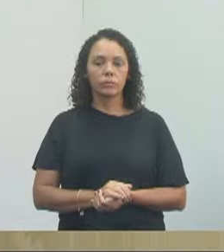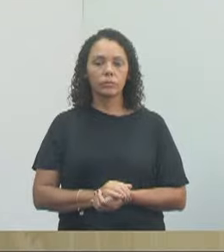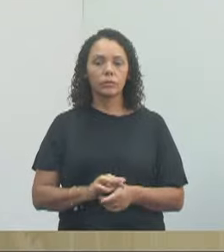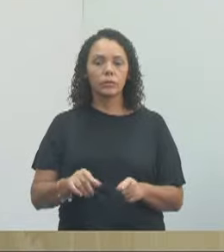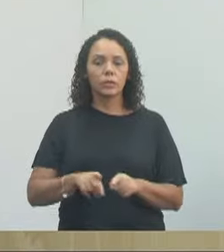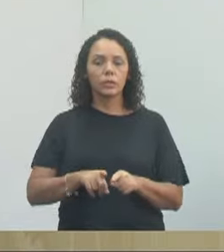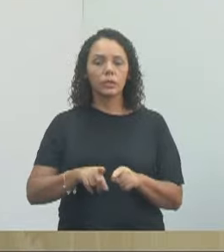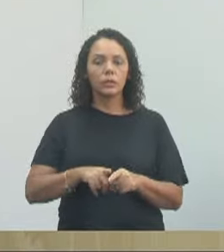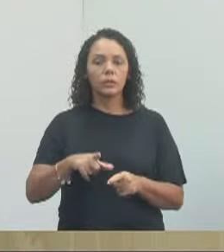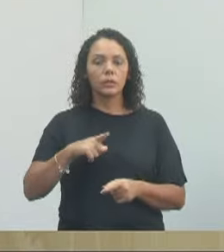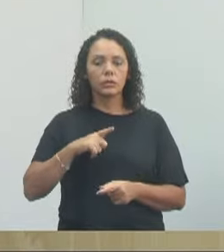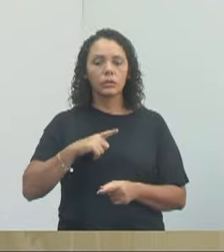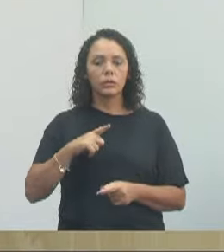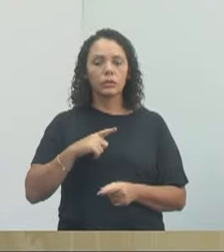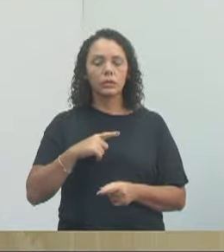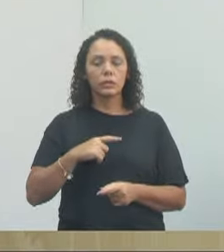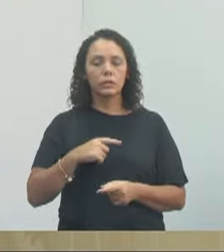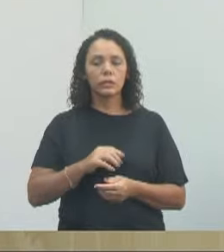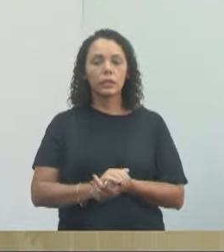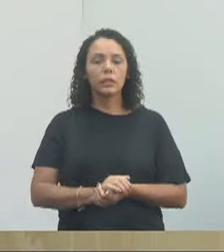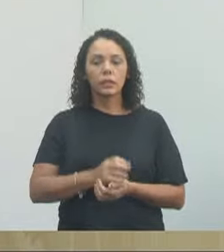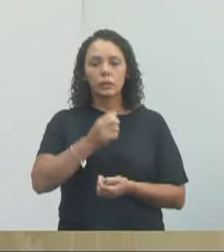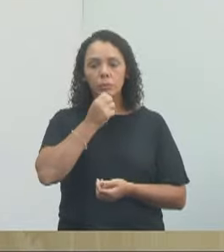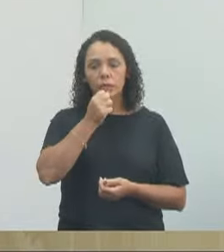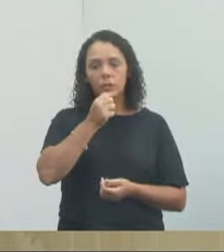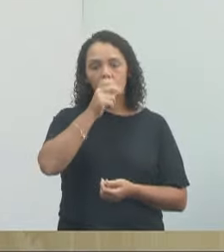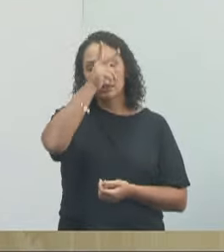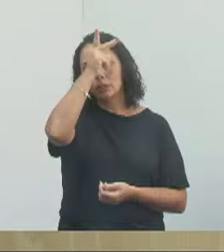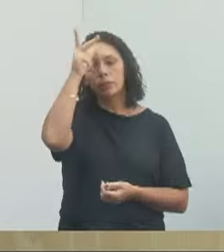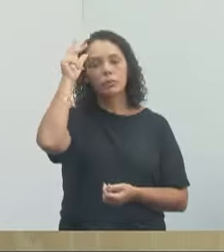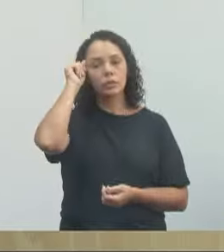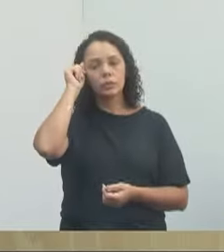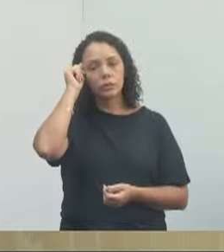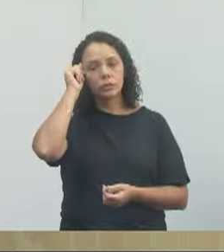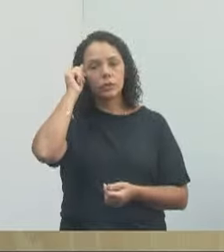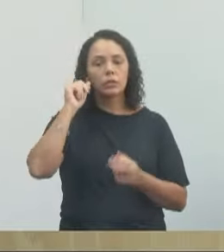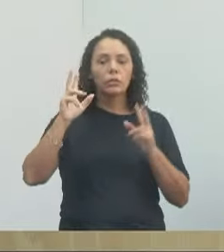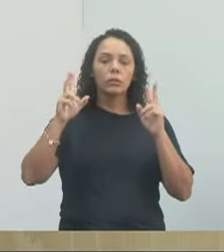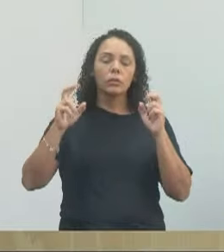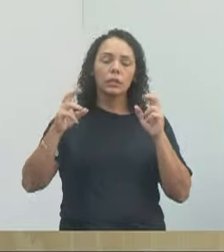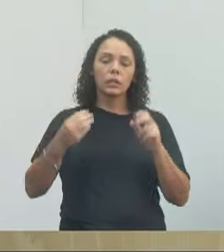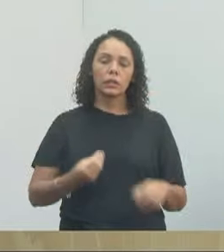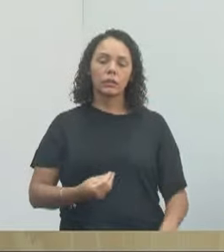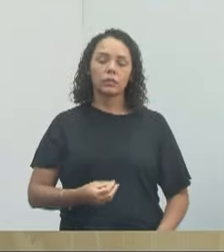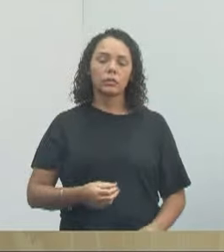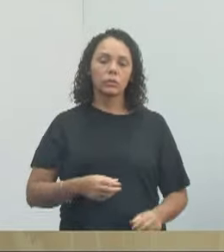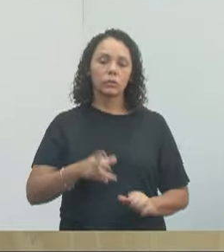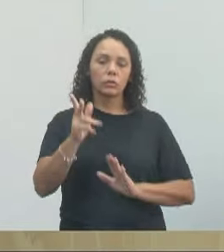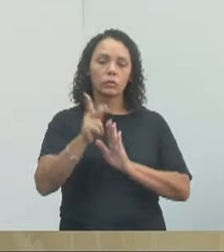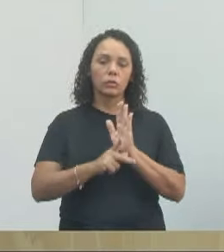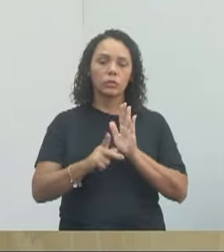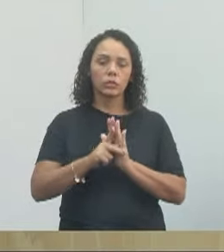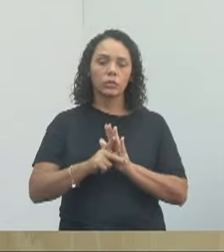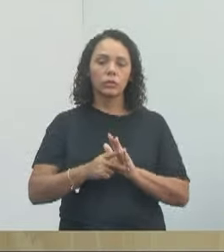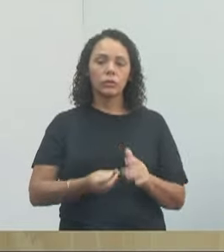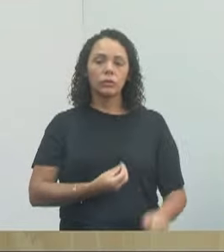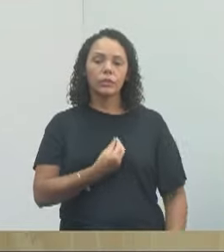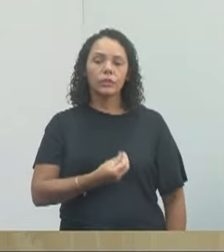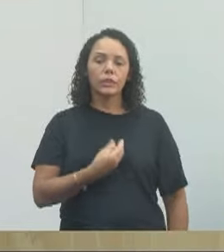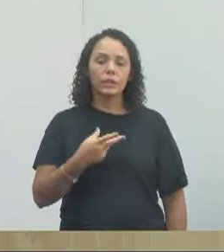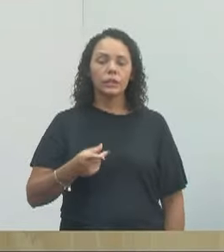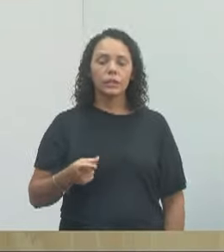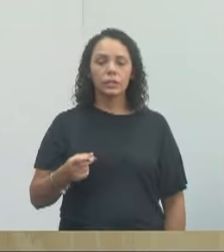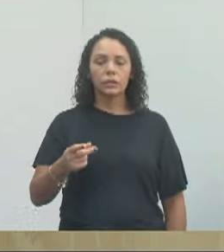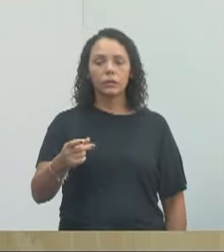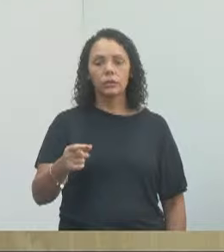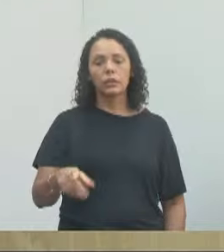alesp e da Prefeitura de 2023 sobre o programa vida longa além das reportagens do Jacarei de 2022